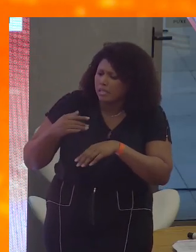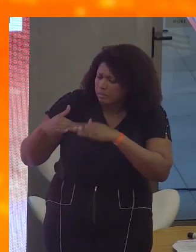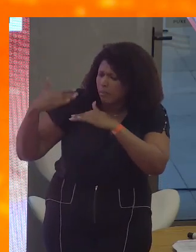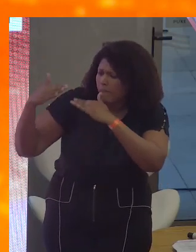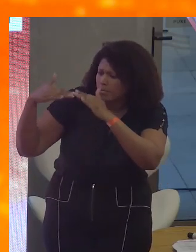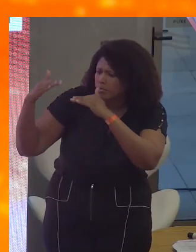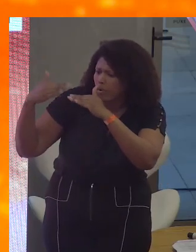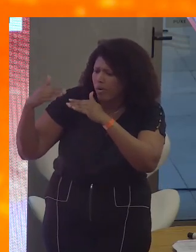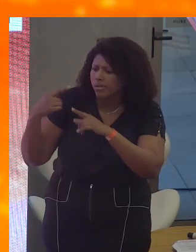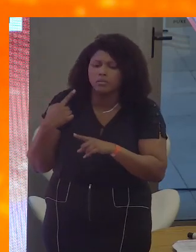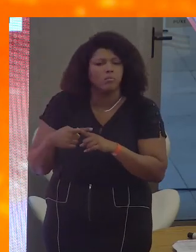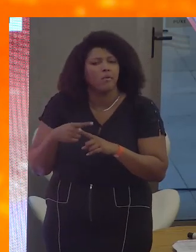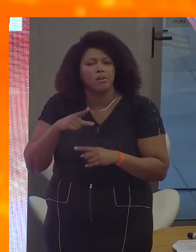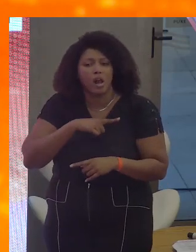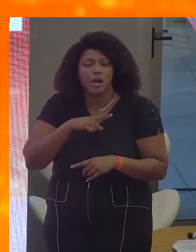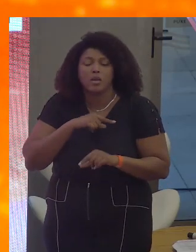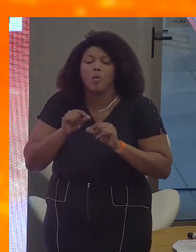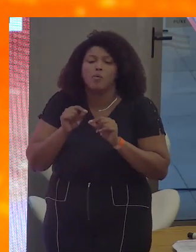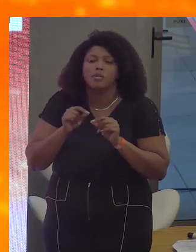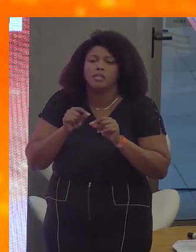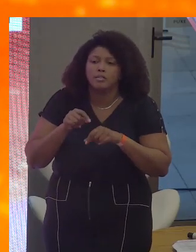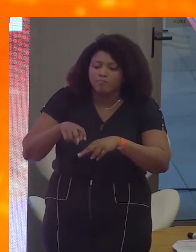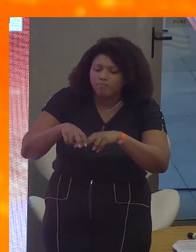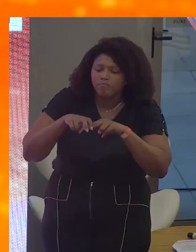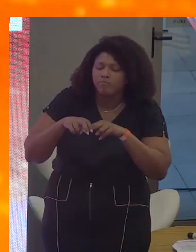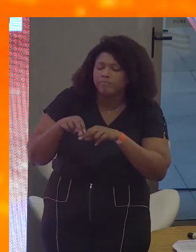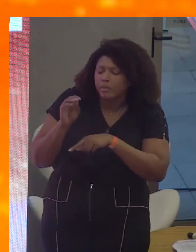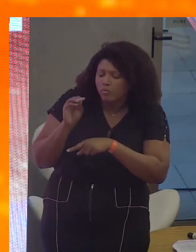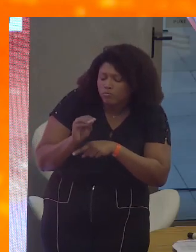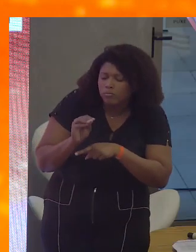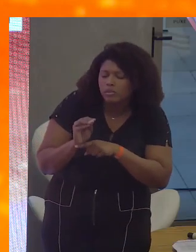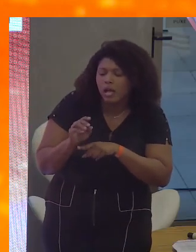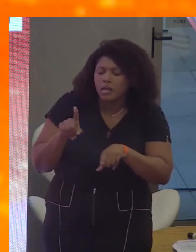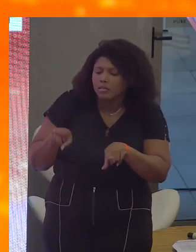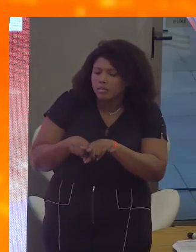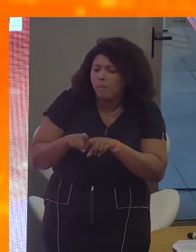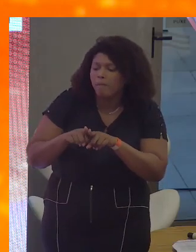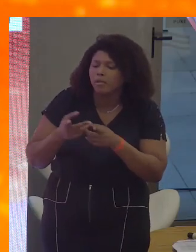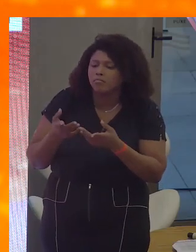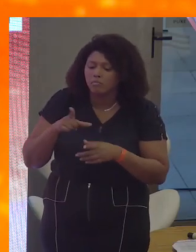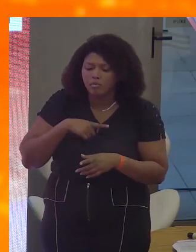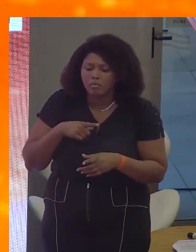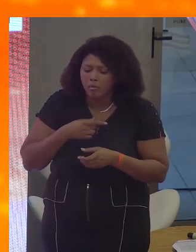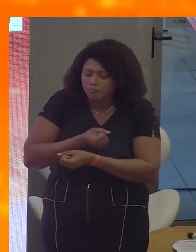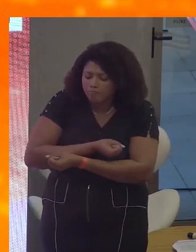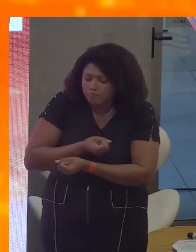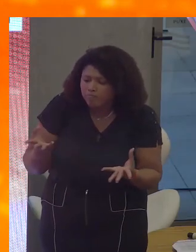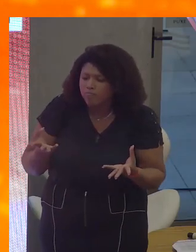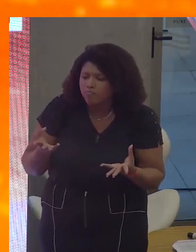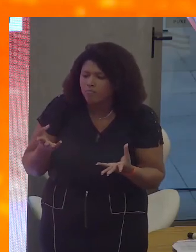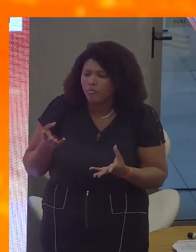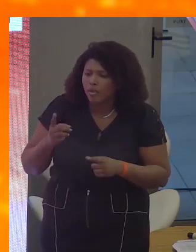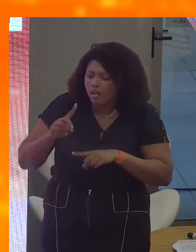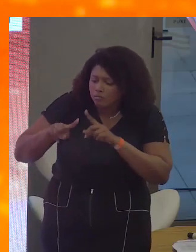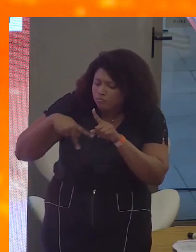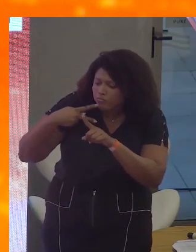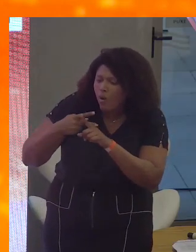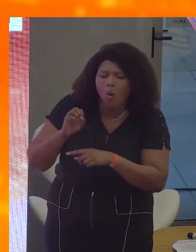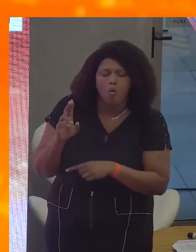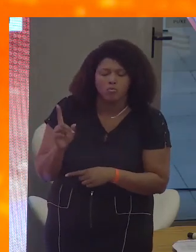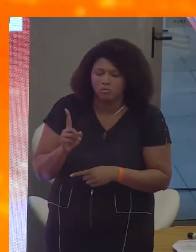décadas, quer seja com o intuito da prevenção ou ainda em tratamento de forma complementar ou não. E aí, quando você pega todas as publicações